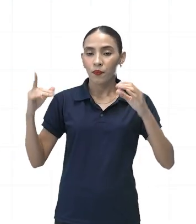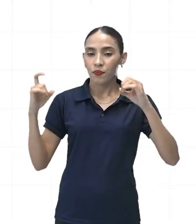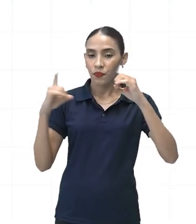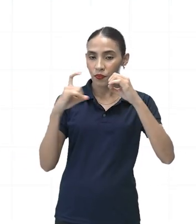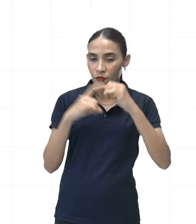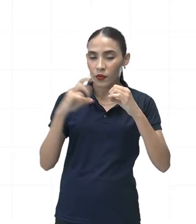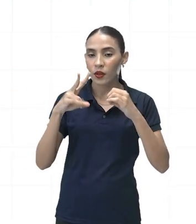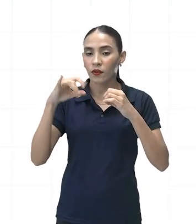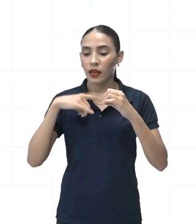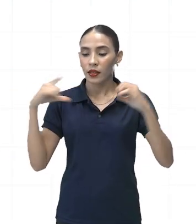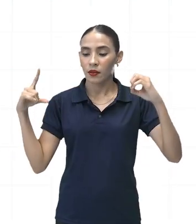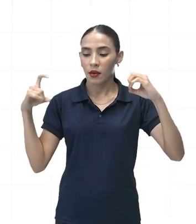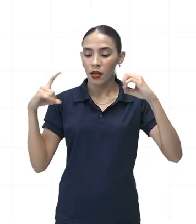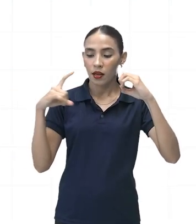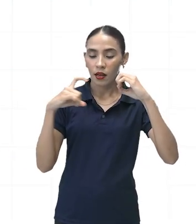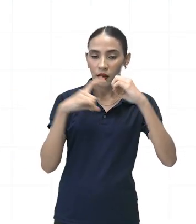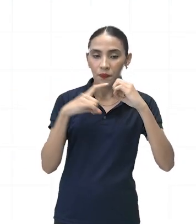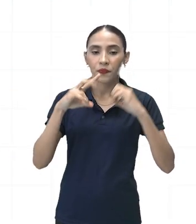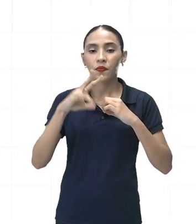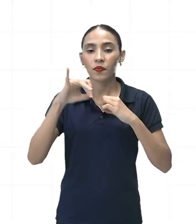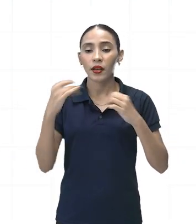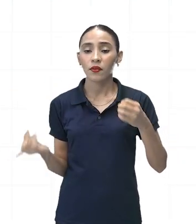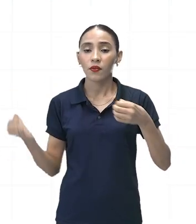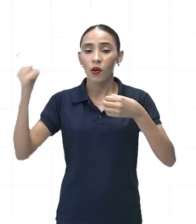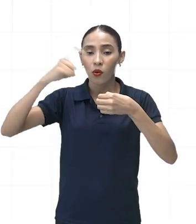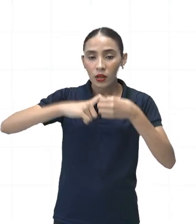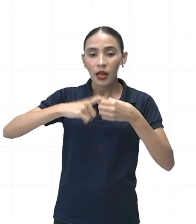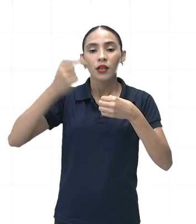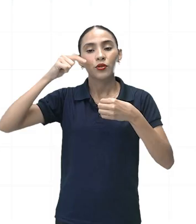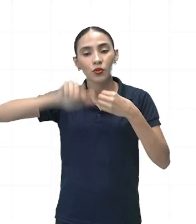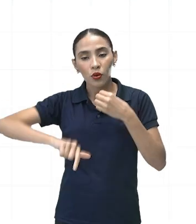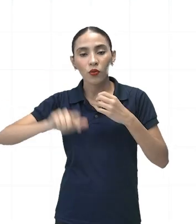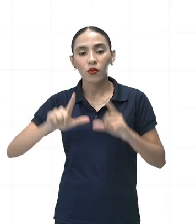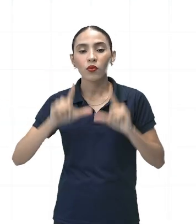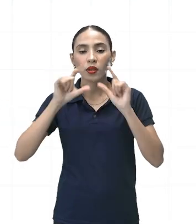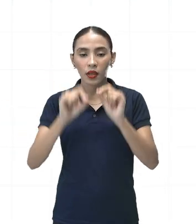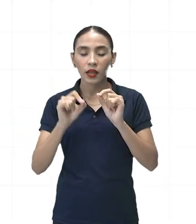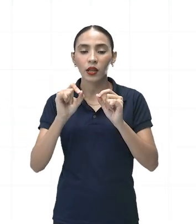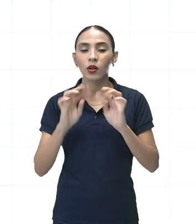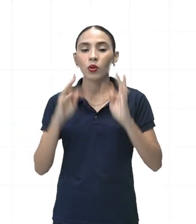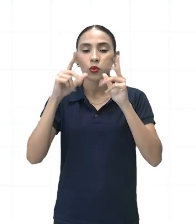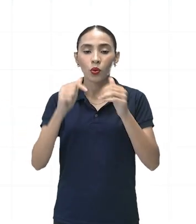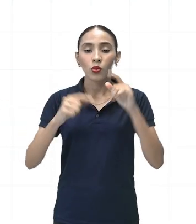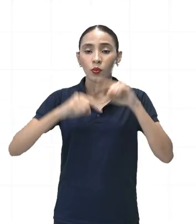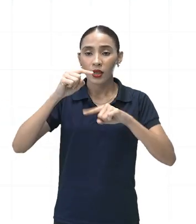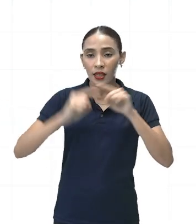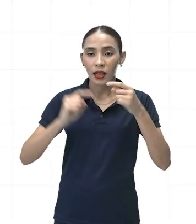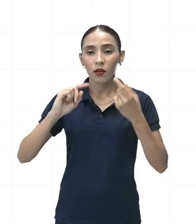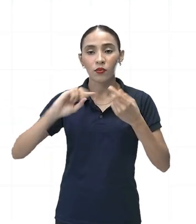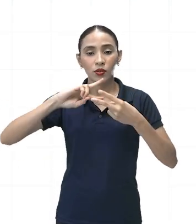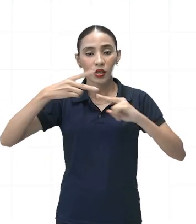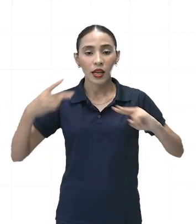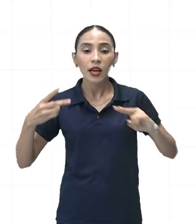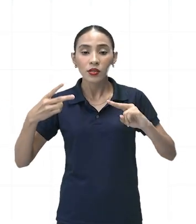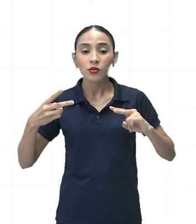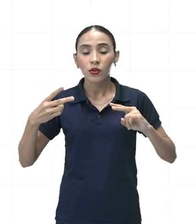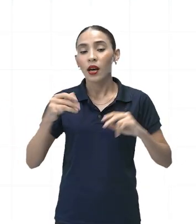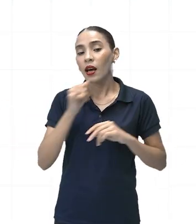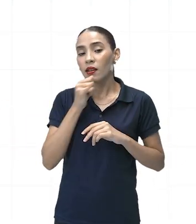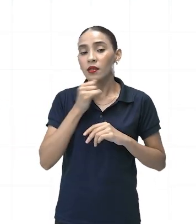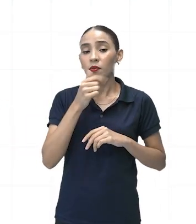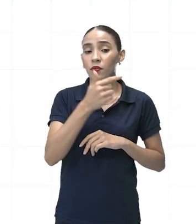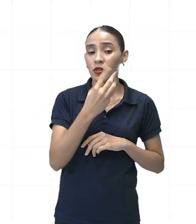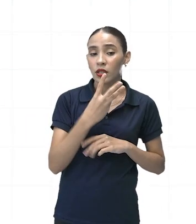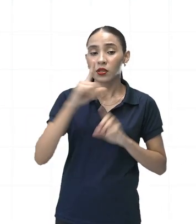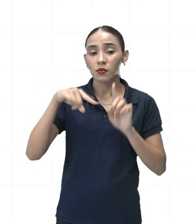o óvulo, quando ele encontra o espermatozoide, eles vão voltar a reconstituir aí, então, todo o material genético da espécie, que no